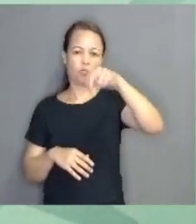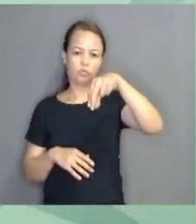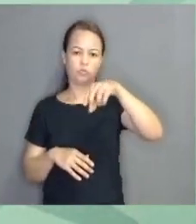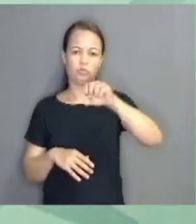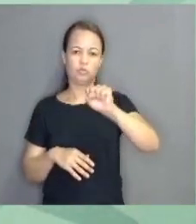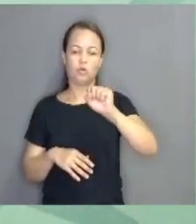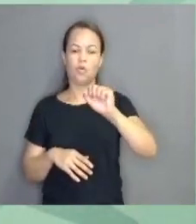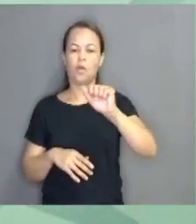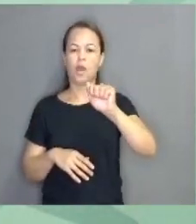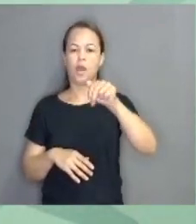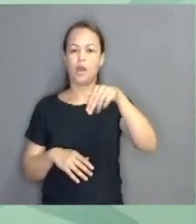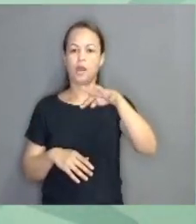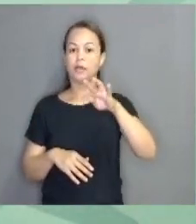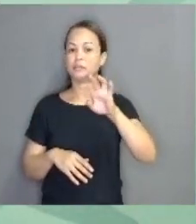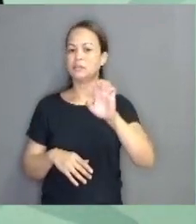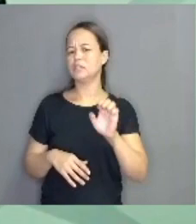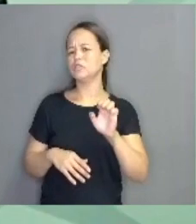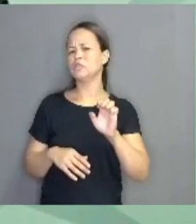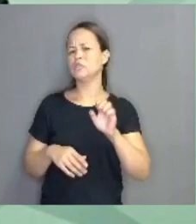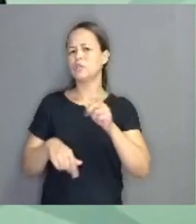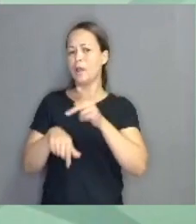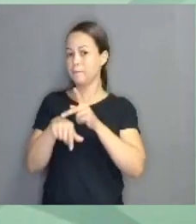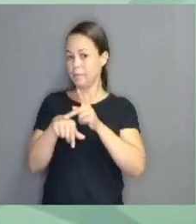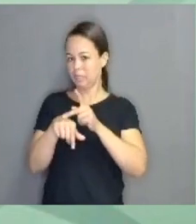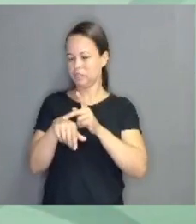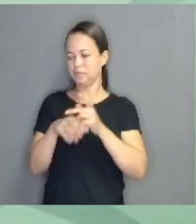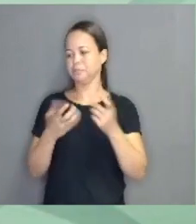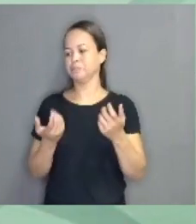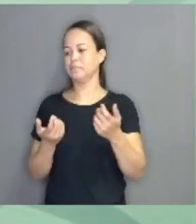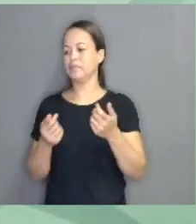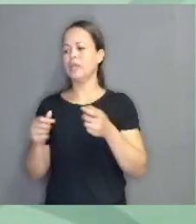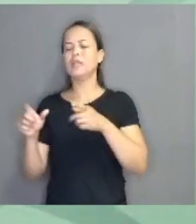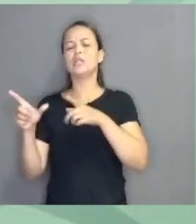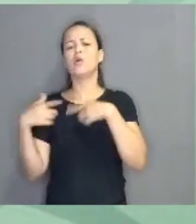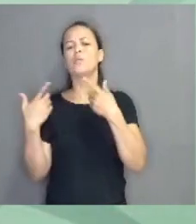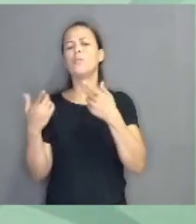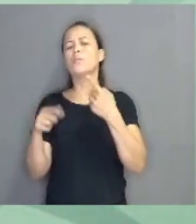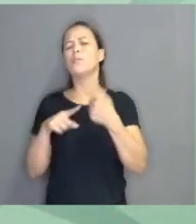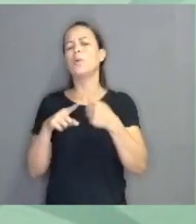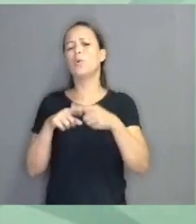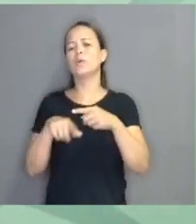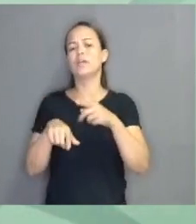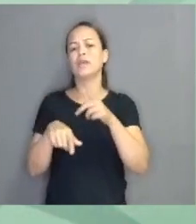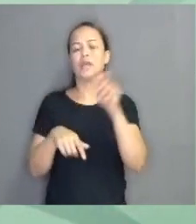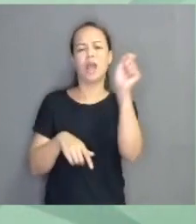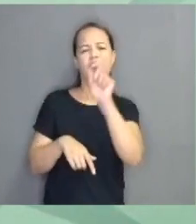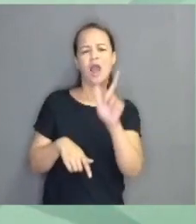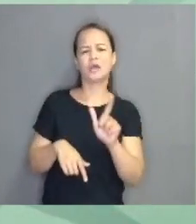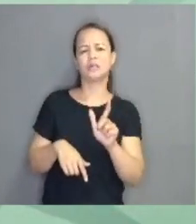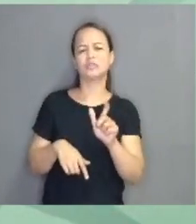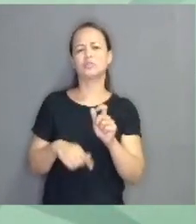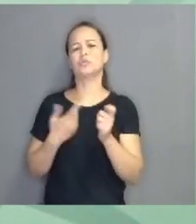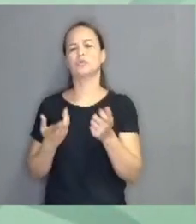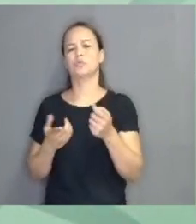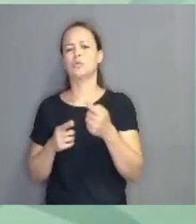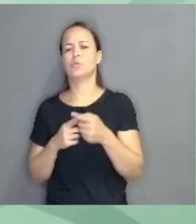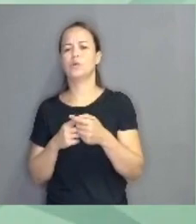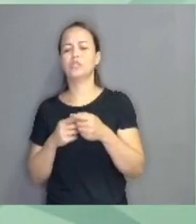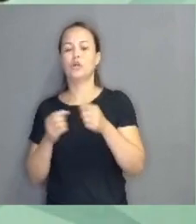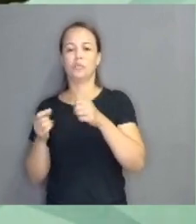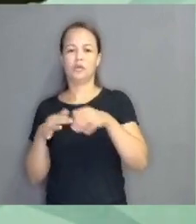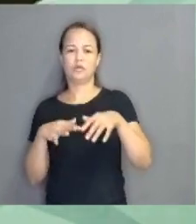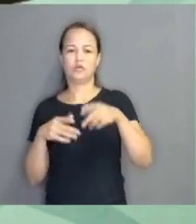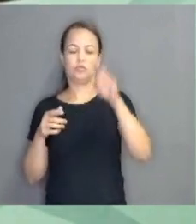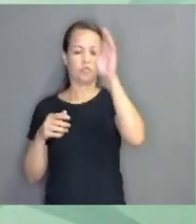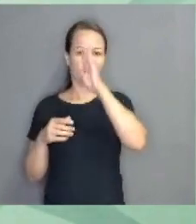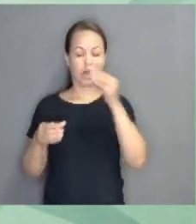azul, em destaque? Olha, porque essas eram letras estrangeiras que foram incorporadas ao alfabeto brasileiro. E elas podem representar tanto